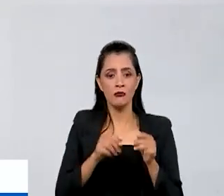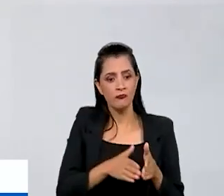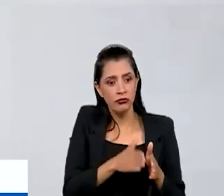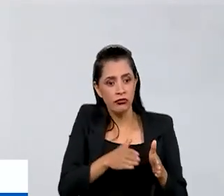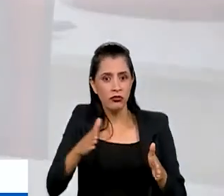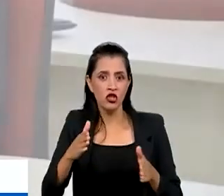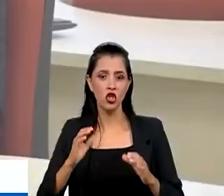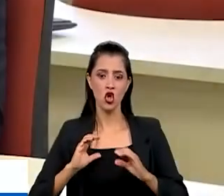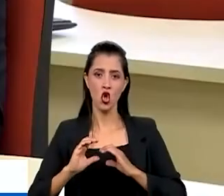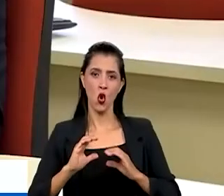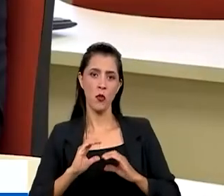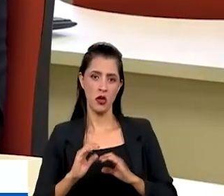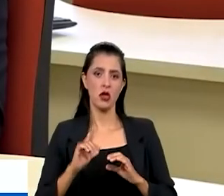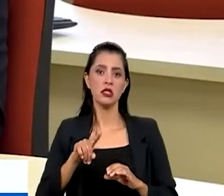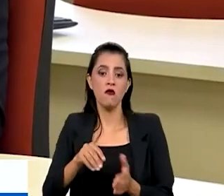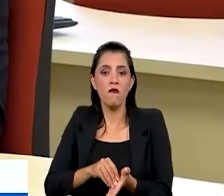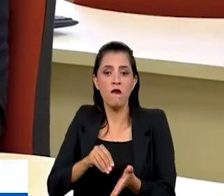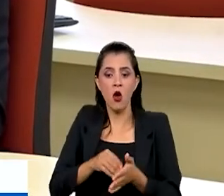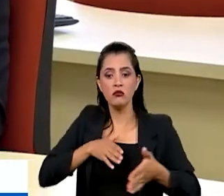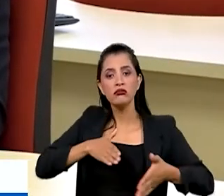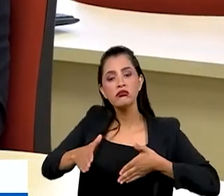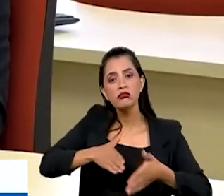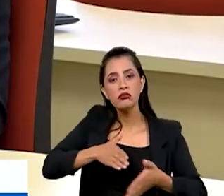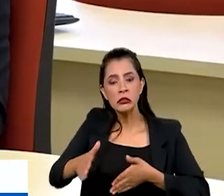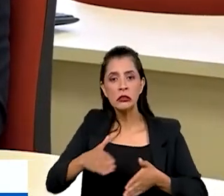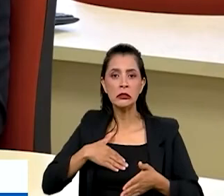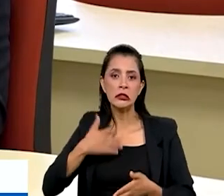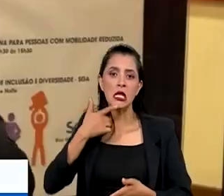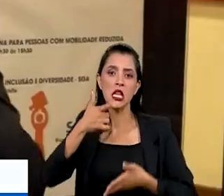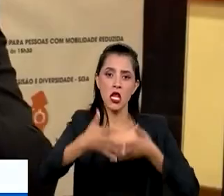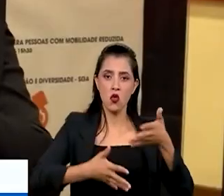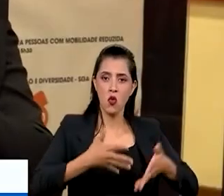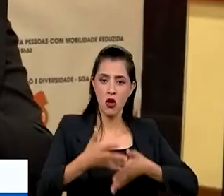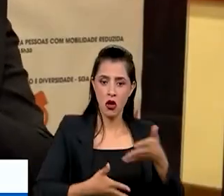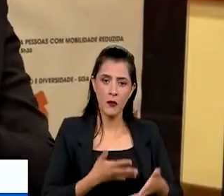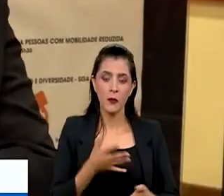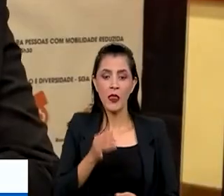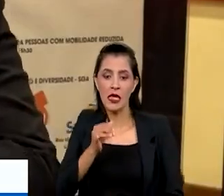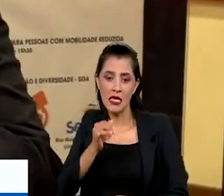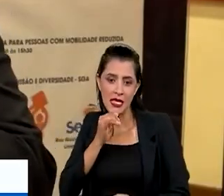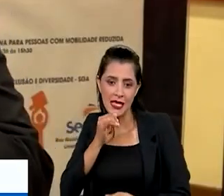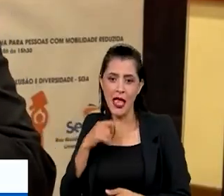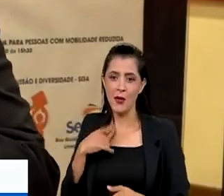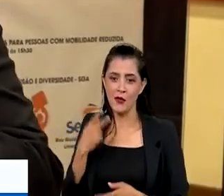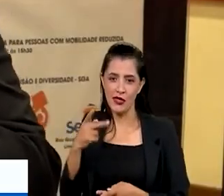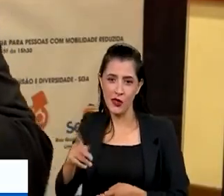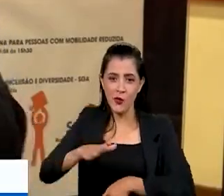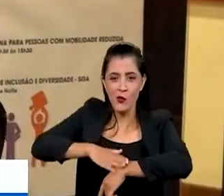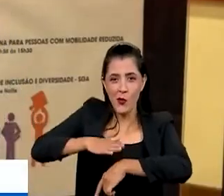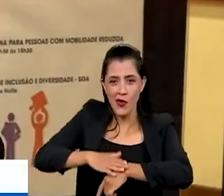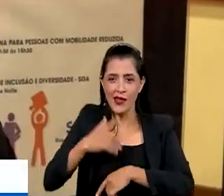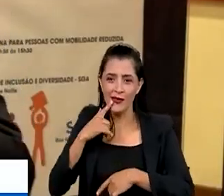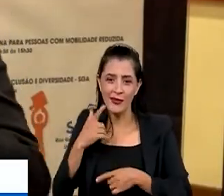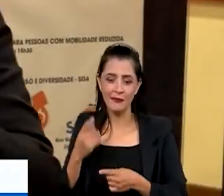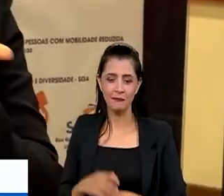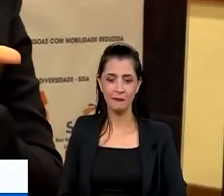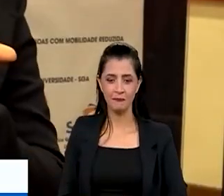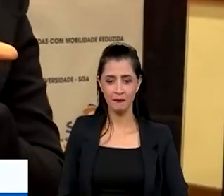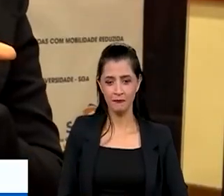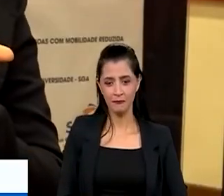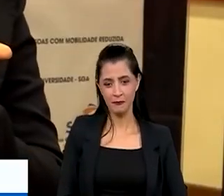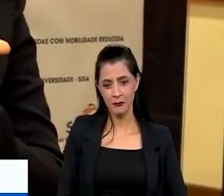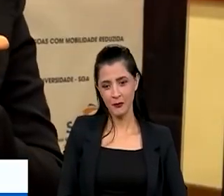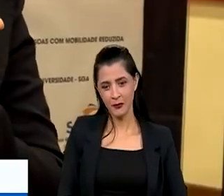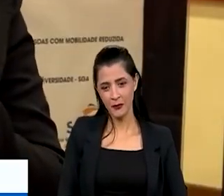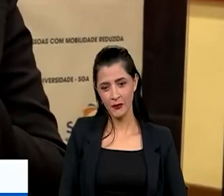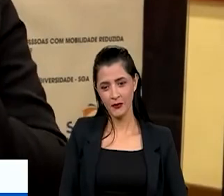de comunicação, a falta de acessibilidade à língua de sinais. Por exemplo, no atendimento, no momento que a gente for se comunicar, minha